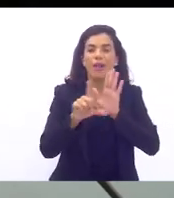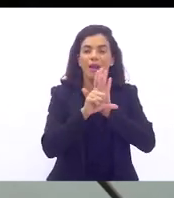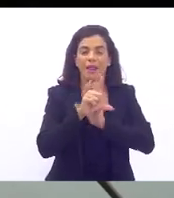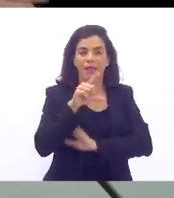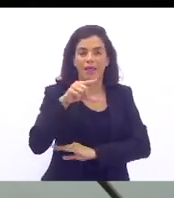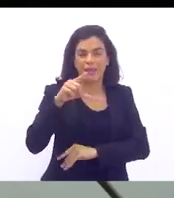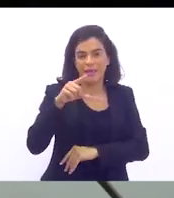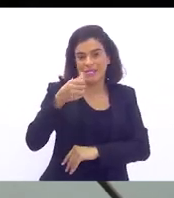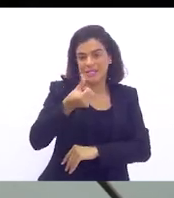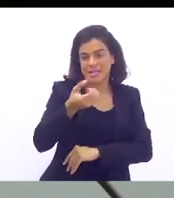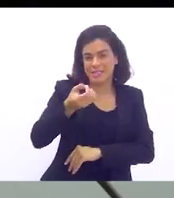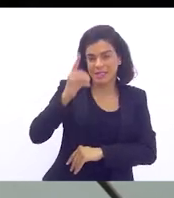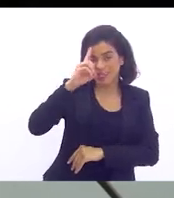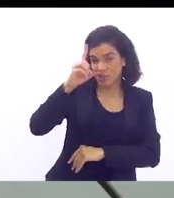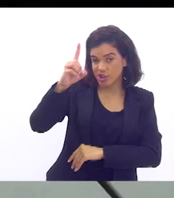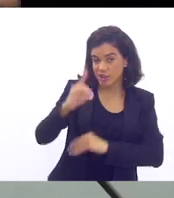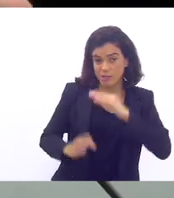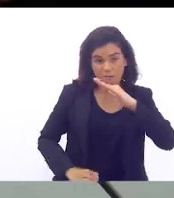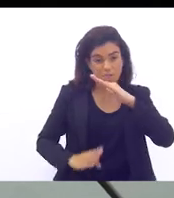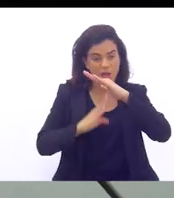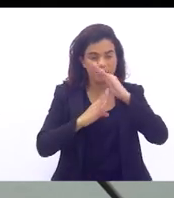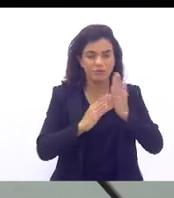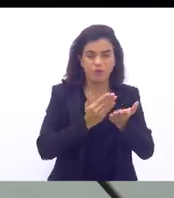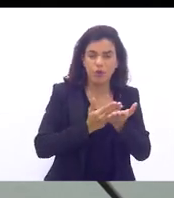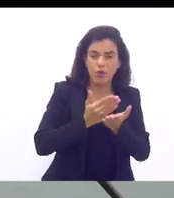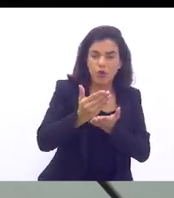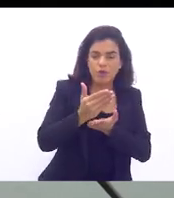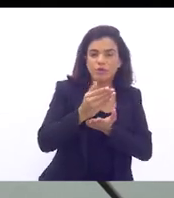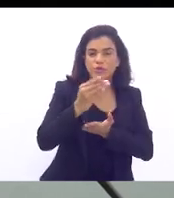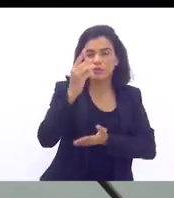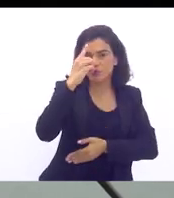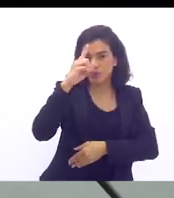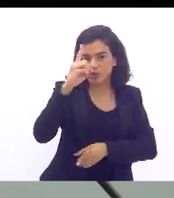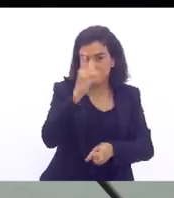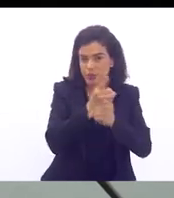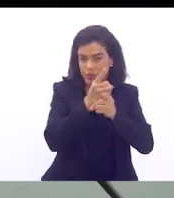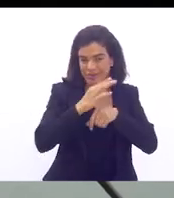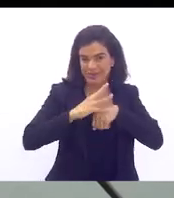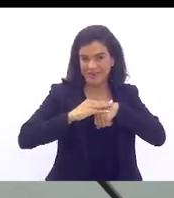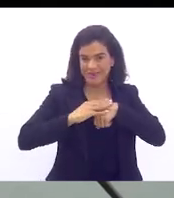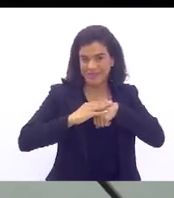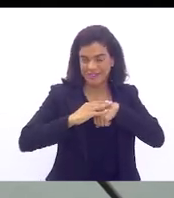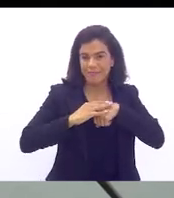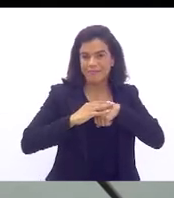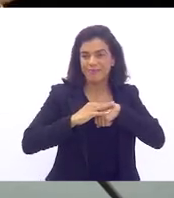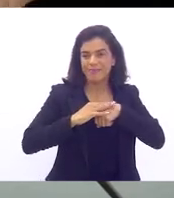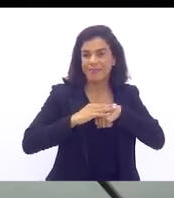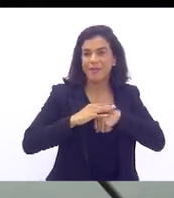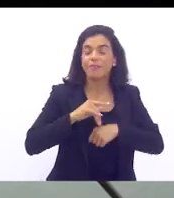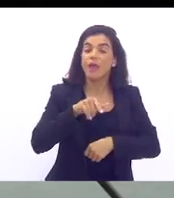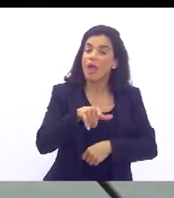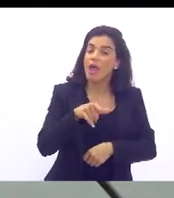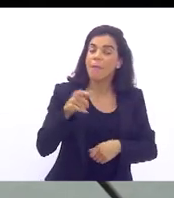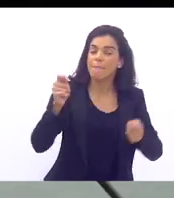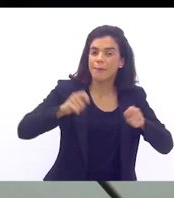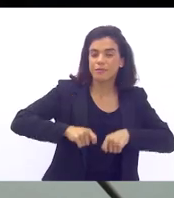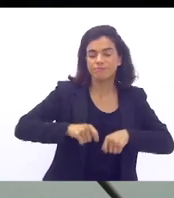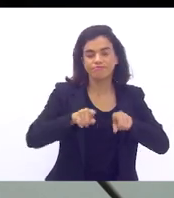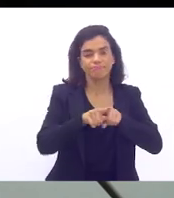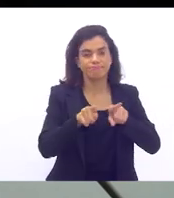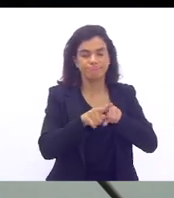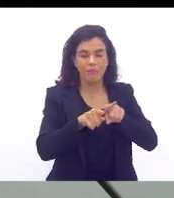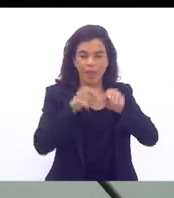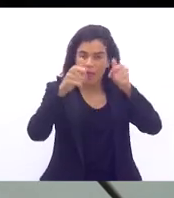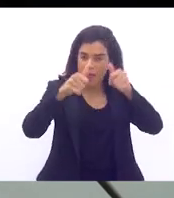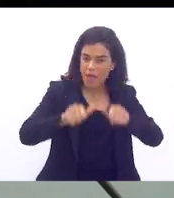neoplasia onde tem o prazo máximo de 60 dias a partir da descoberta da doença seria interessante avaliar também a possibilidade Nesse